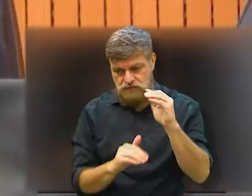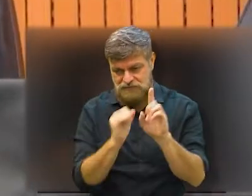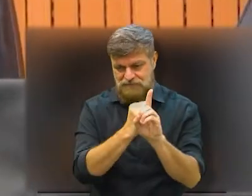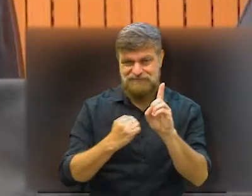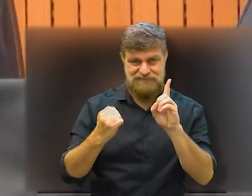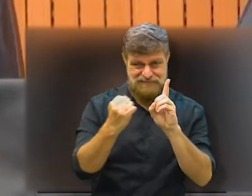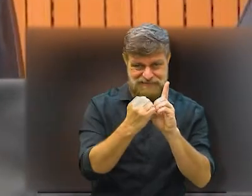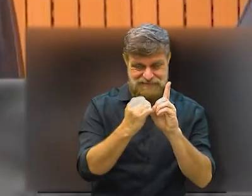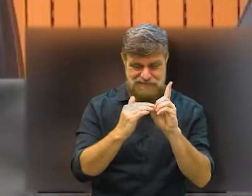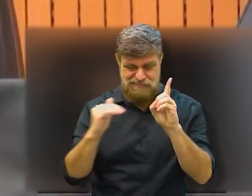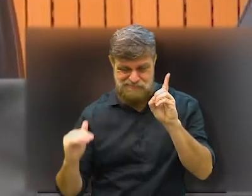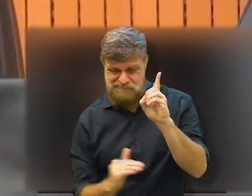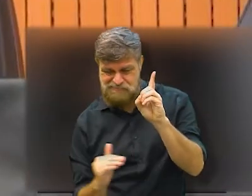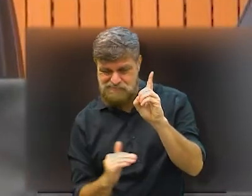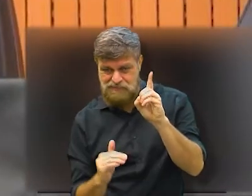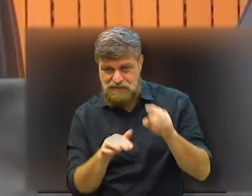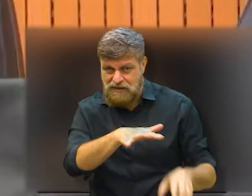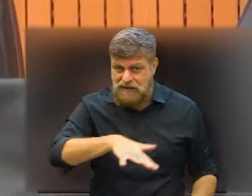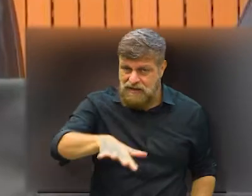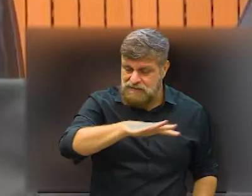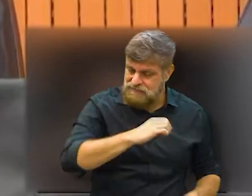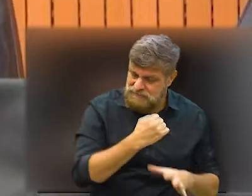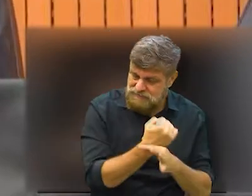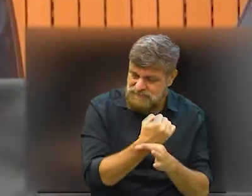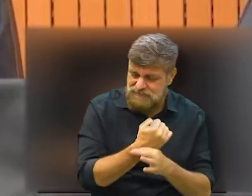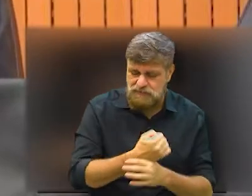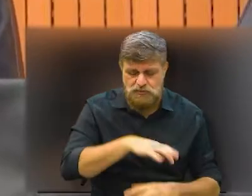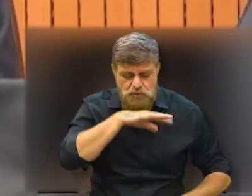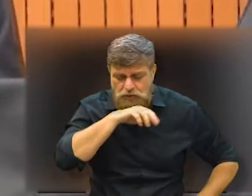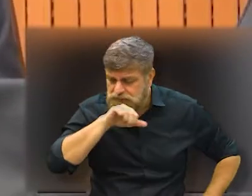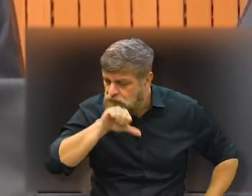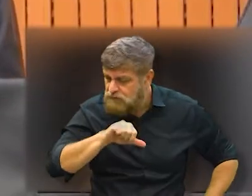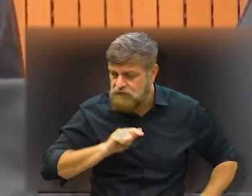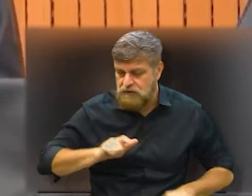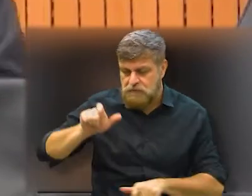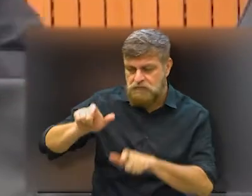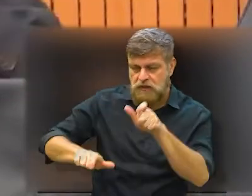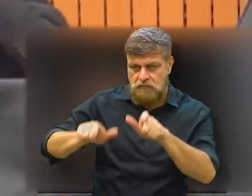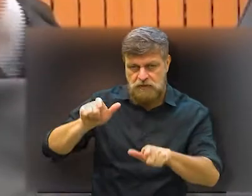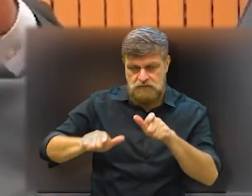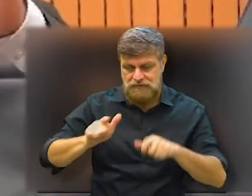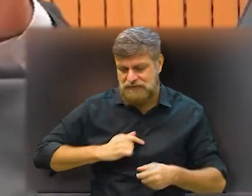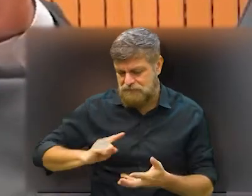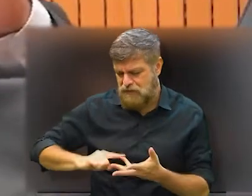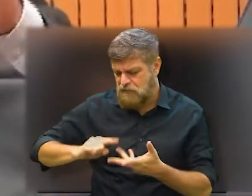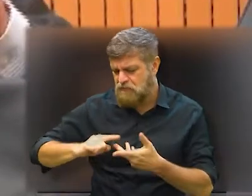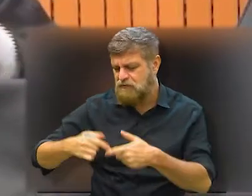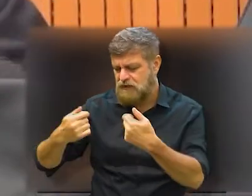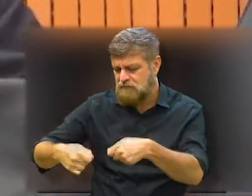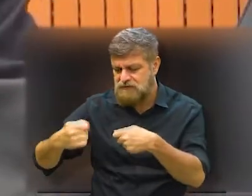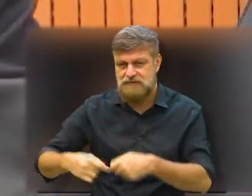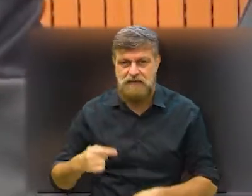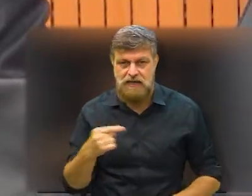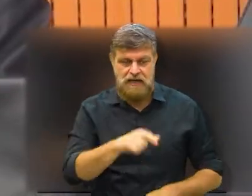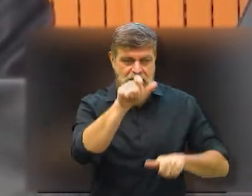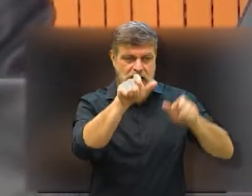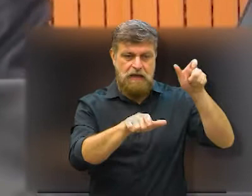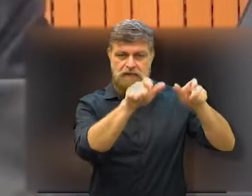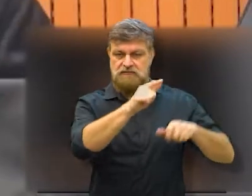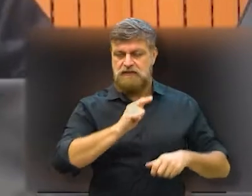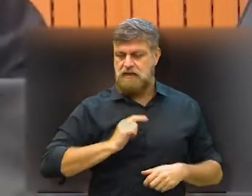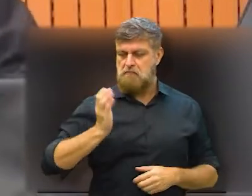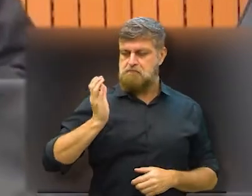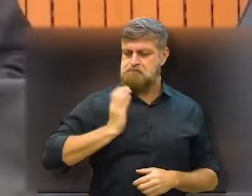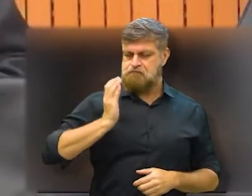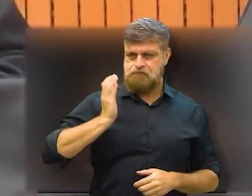social é terrível na área de segurança. Você tem pessoas com muitas necessidades e pessoas